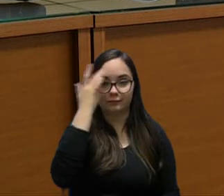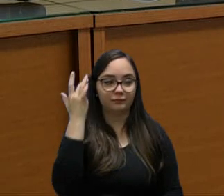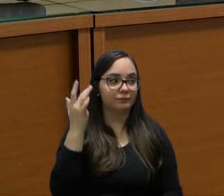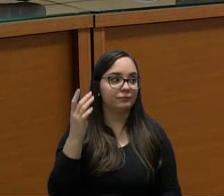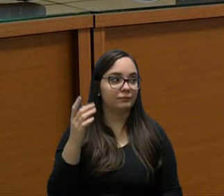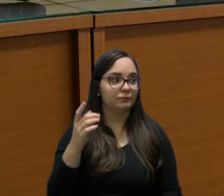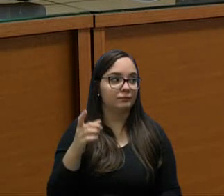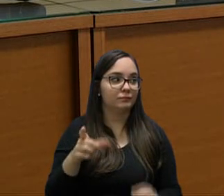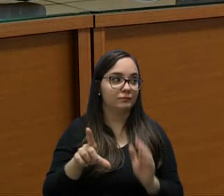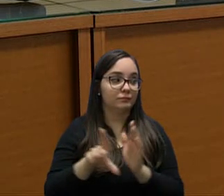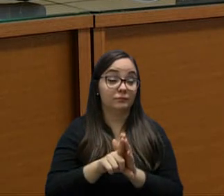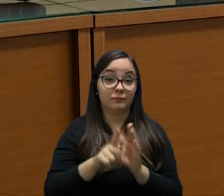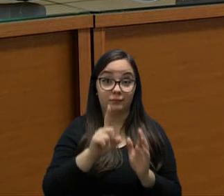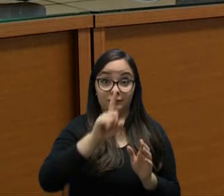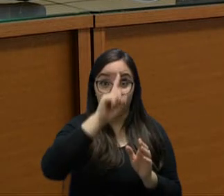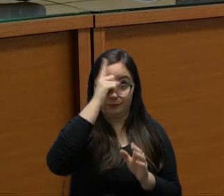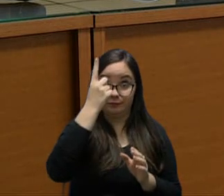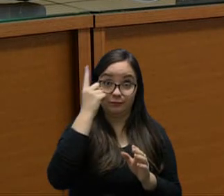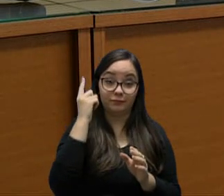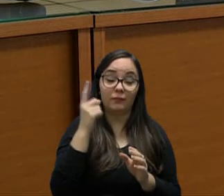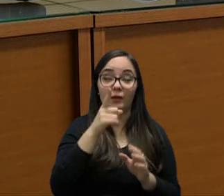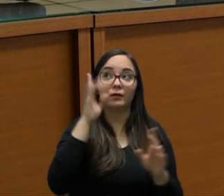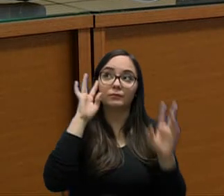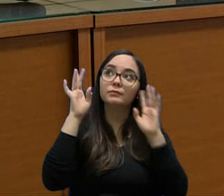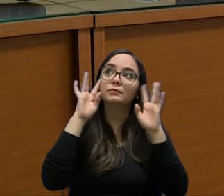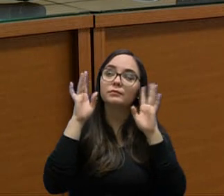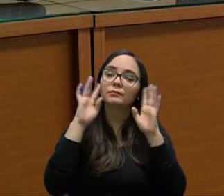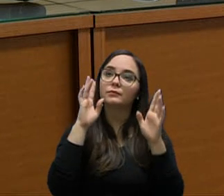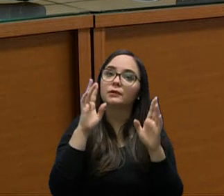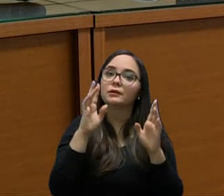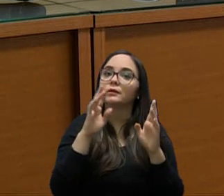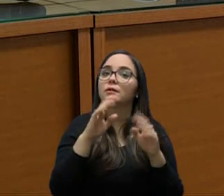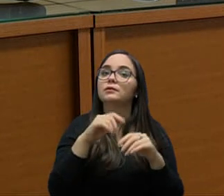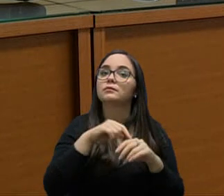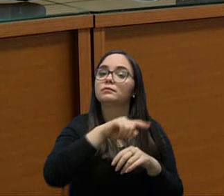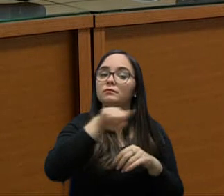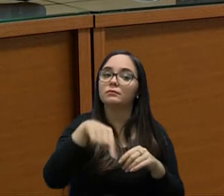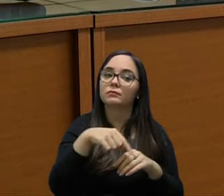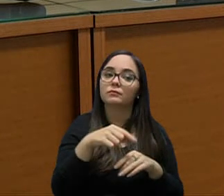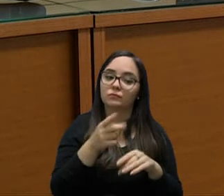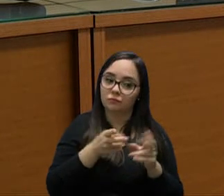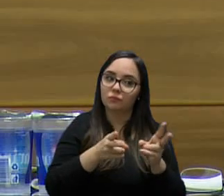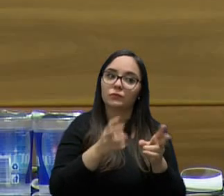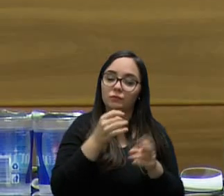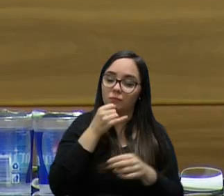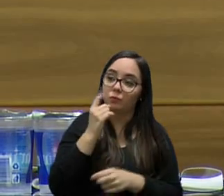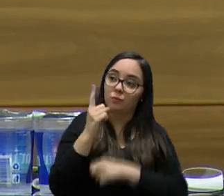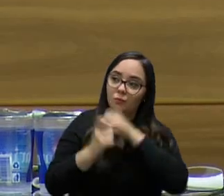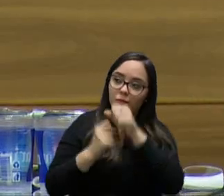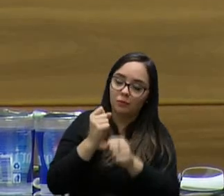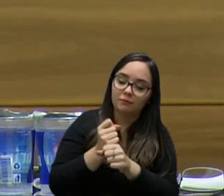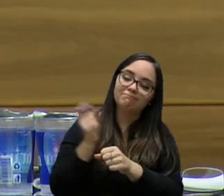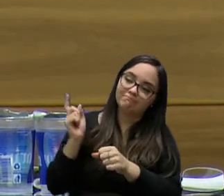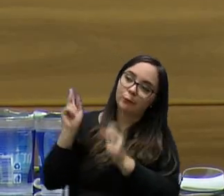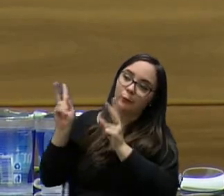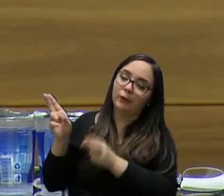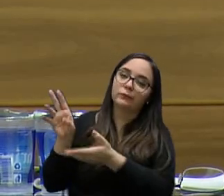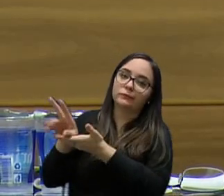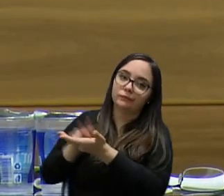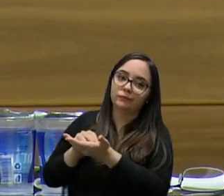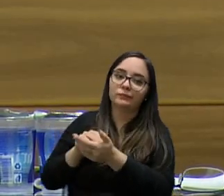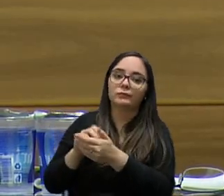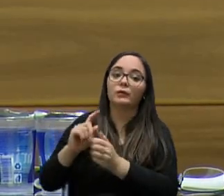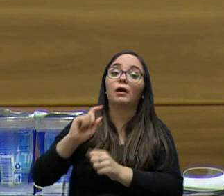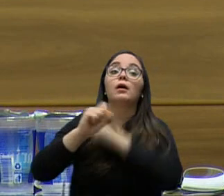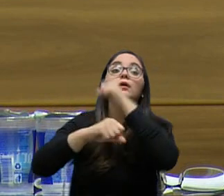fez essa essa legislação ele já pensou na não dá um diz continuidade do governo não continuidade né eu da qualidade é porque